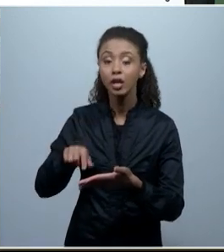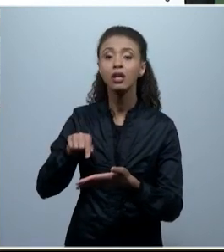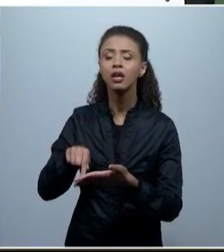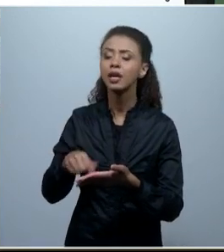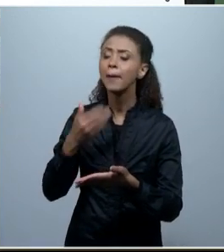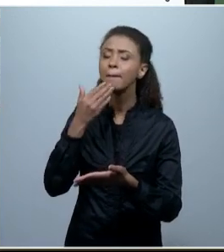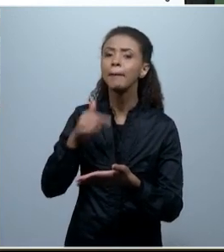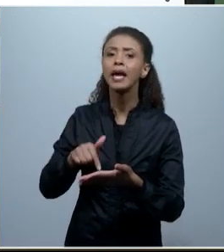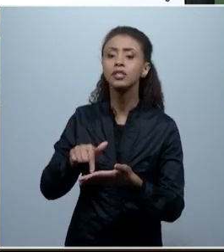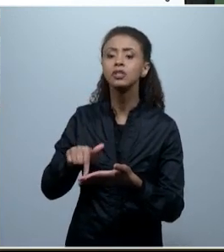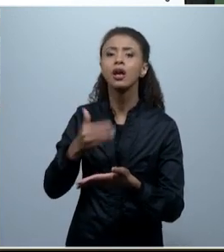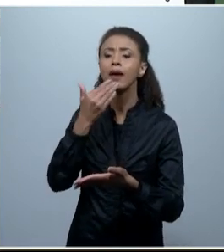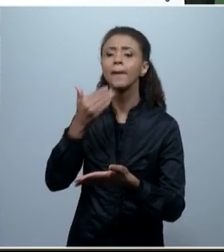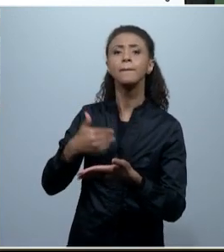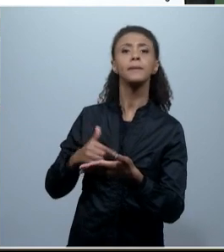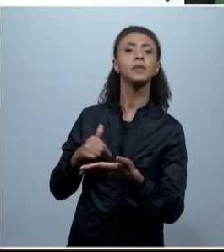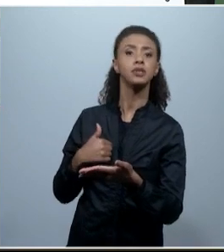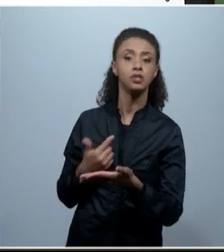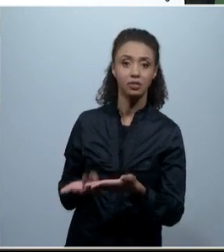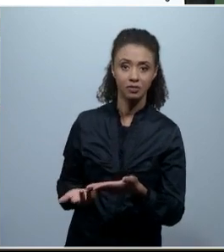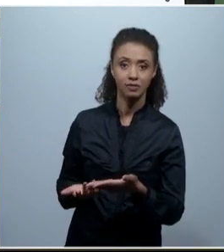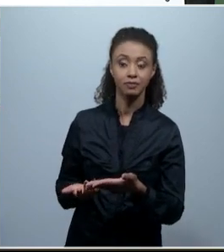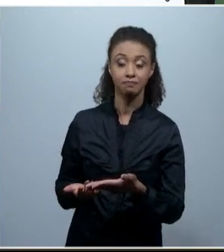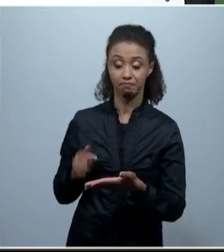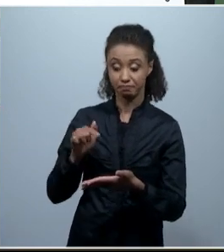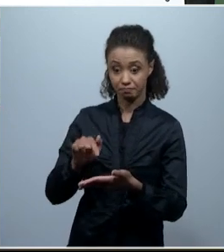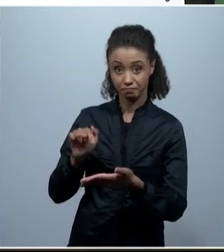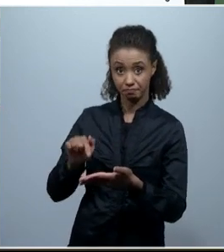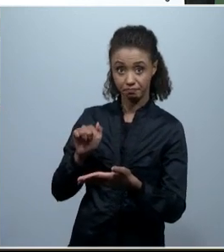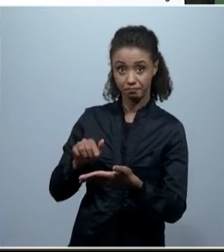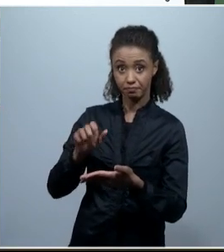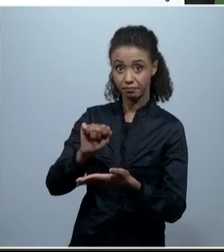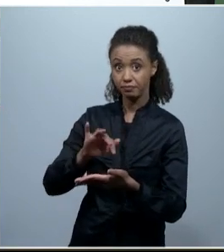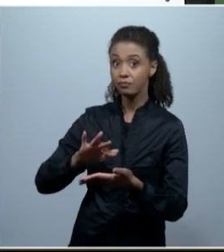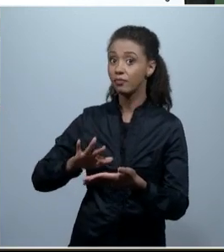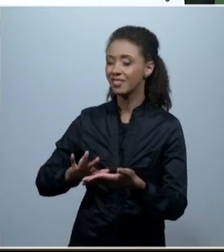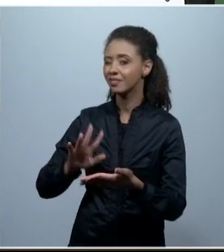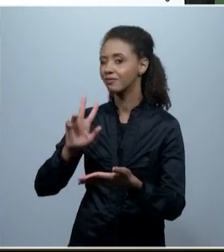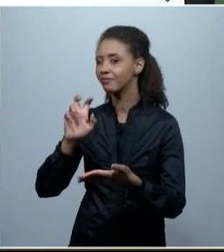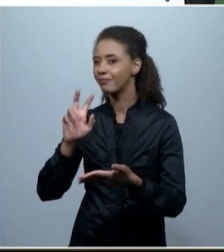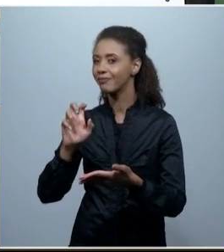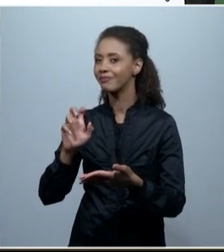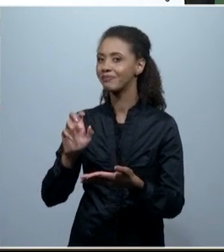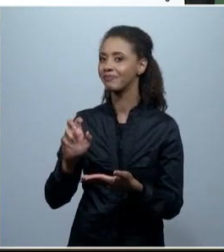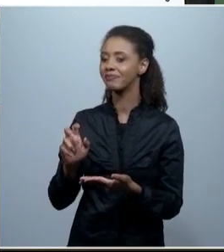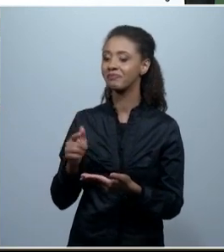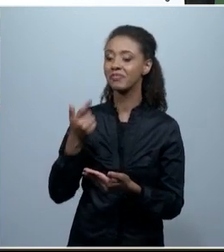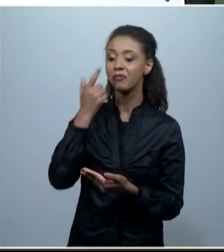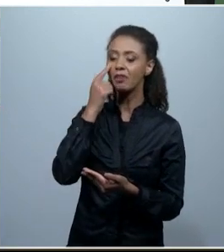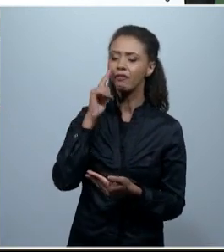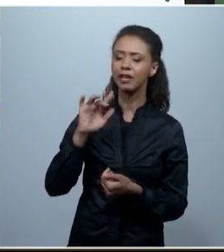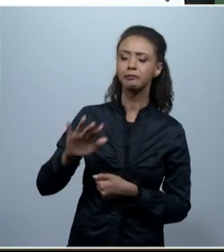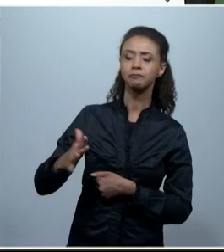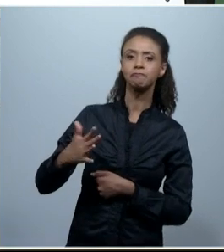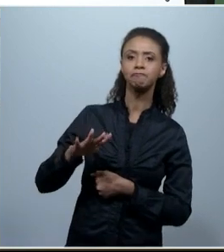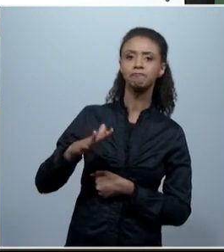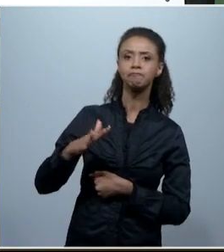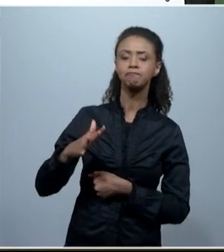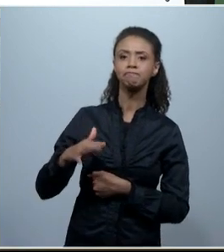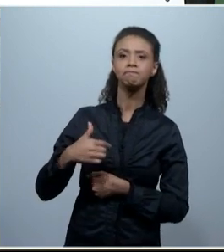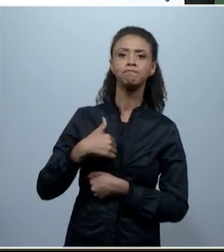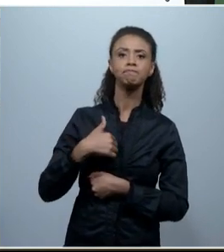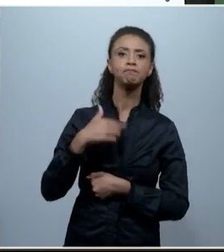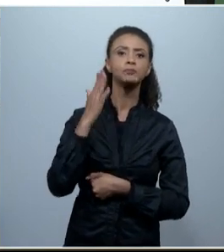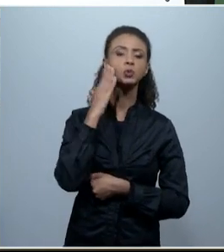exercícios das atividades avaliativas estas atividades são o nosso termômetro tal você vai usar essas atividades como termômetro